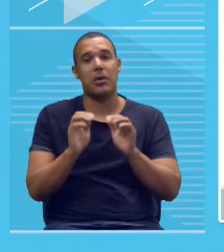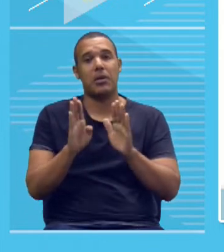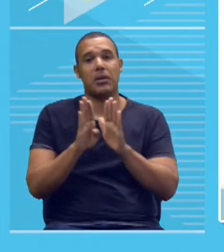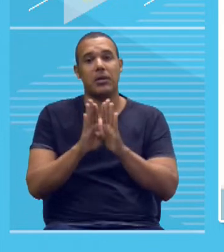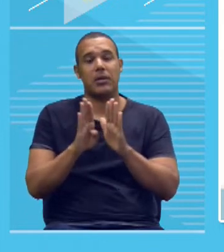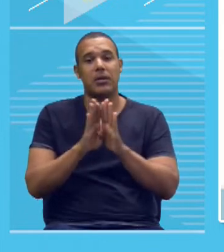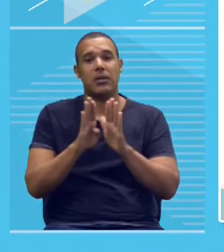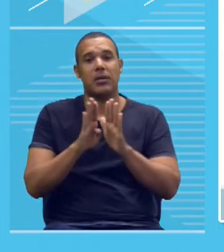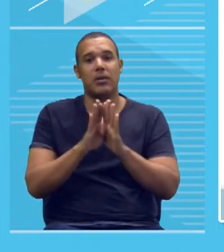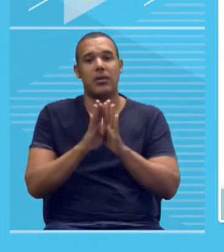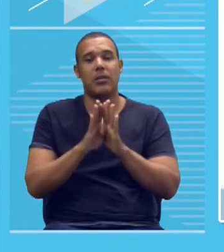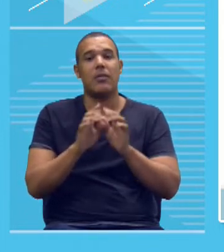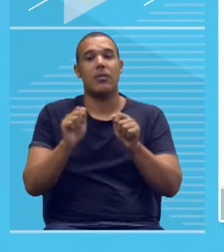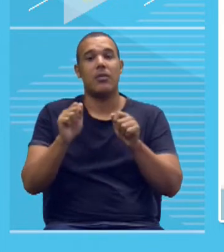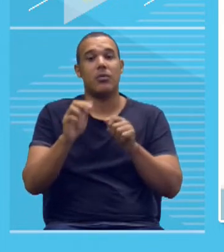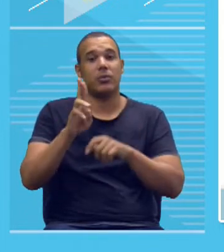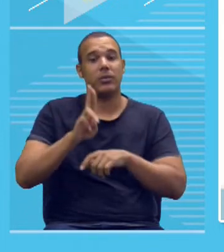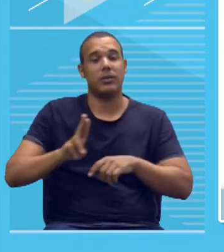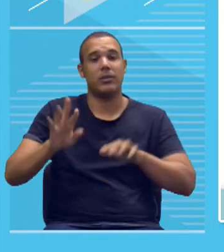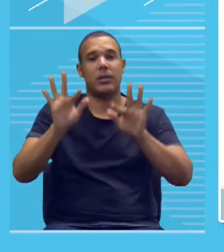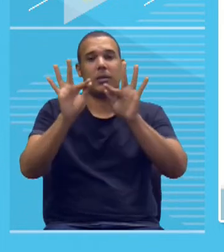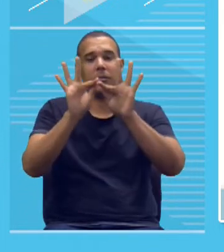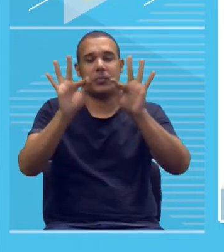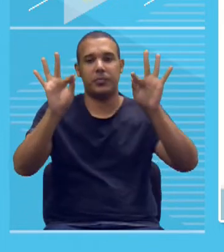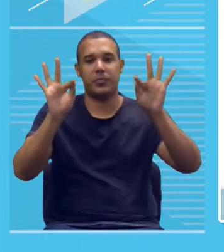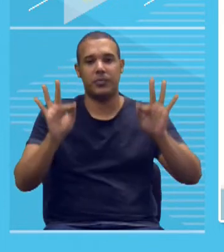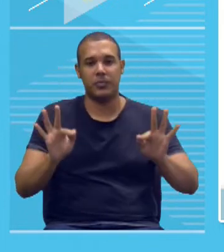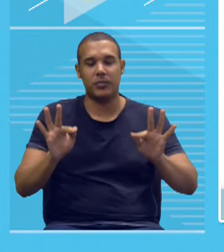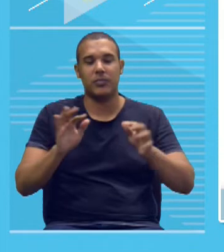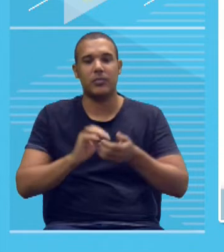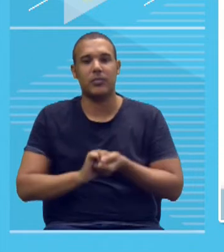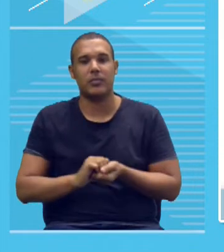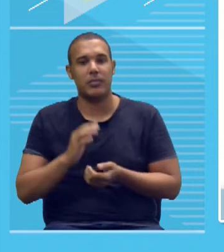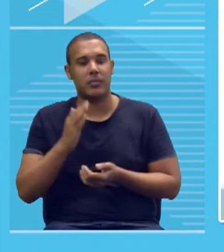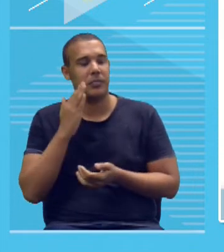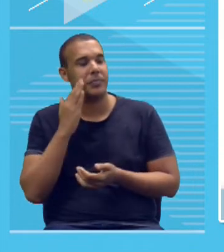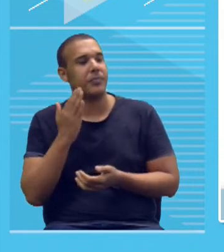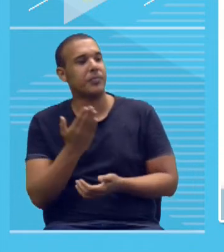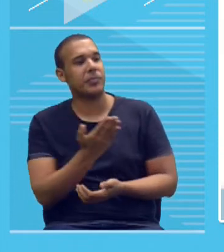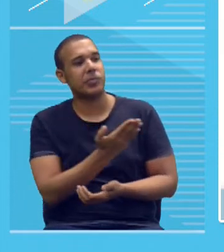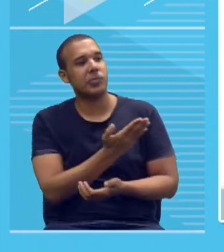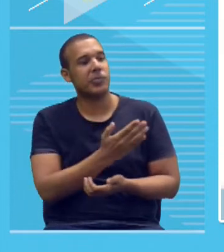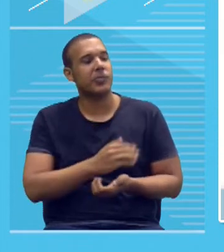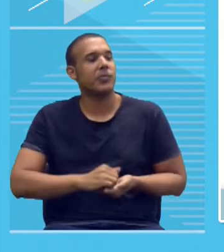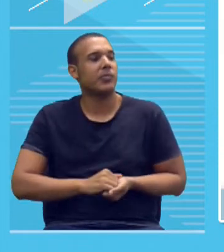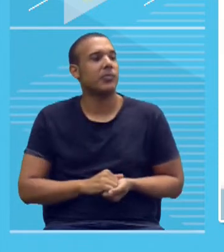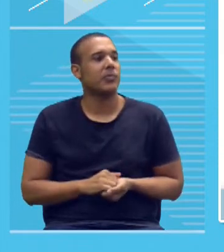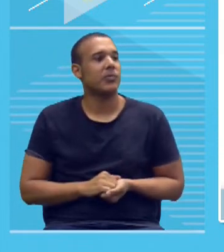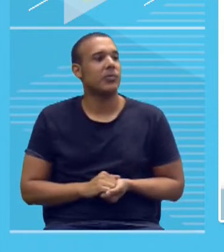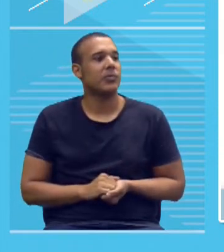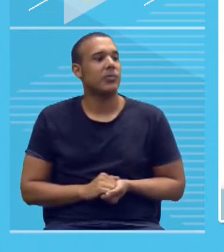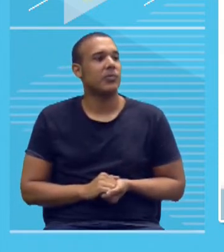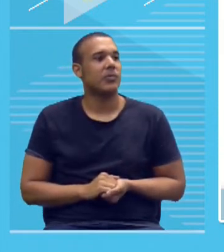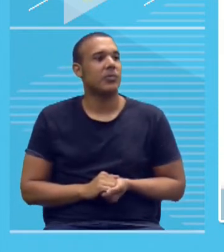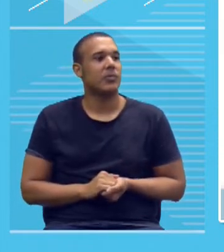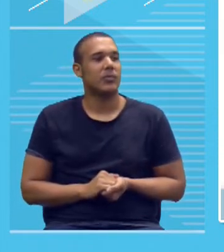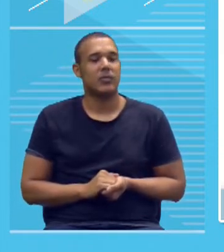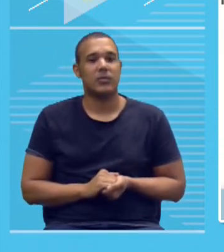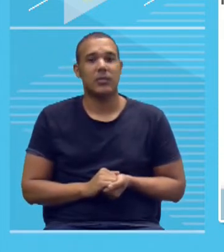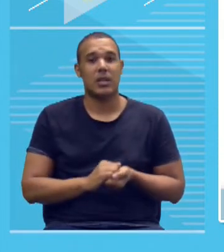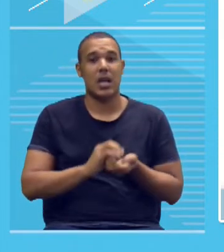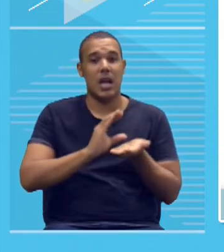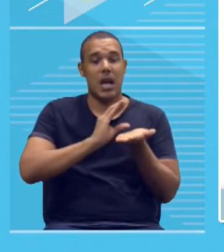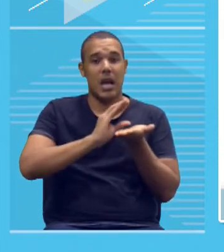jogar tudo na fórmula Professor juros eu sei que é capital